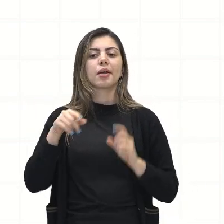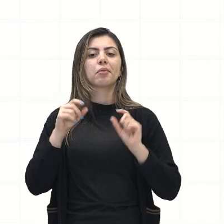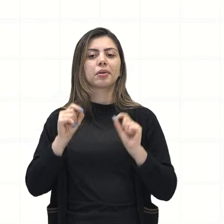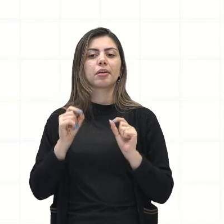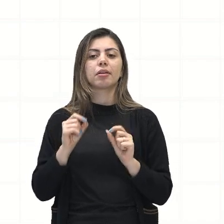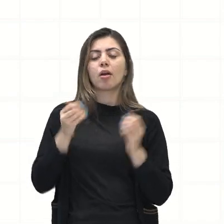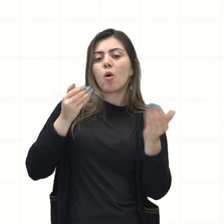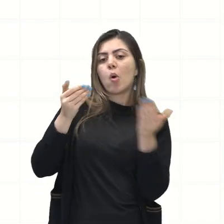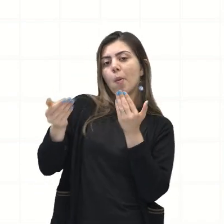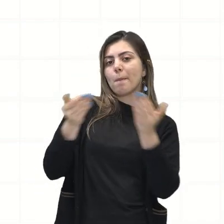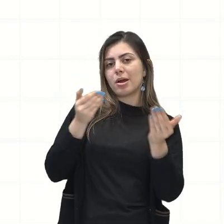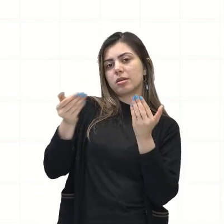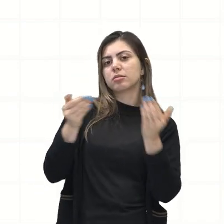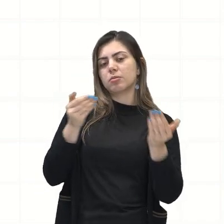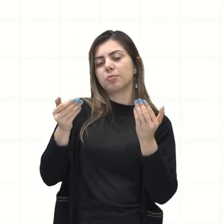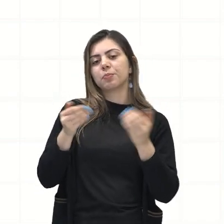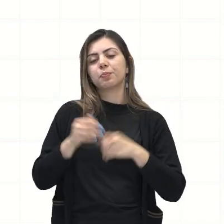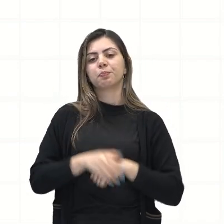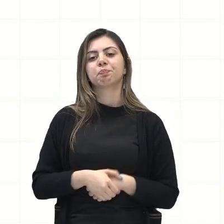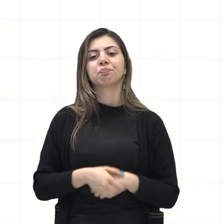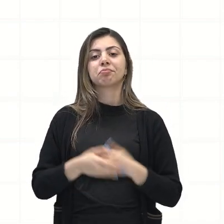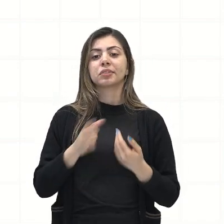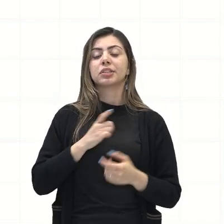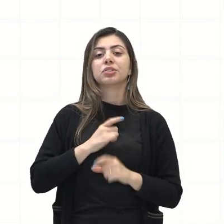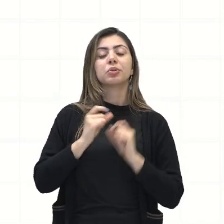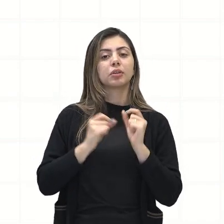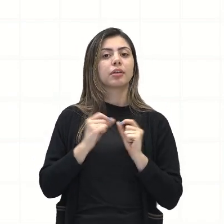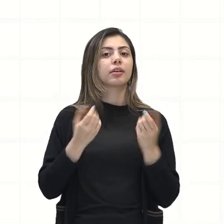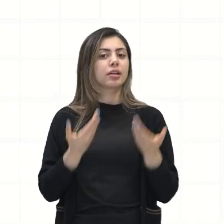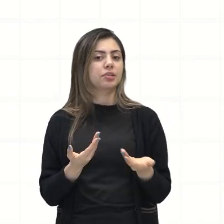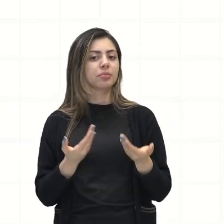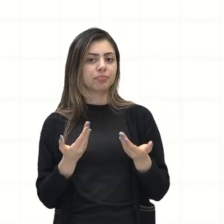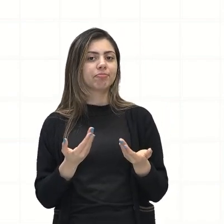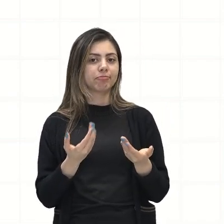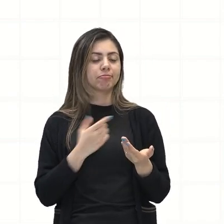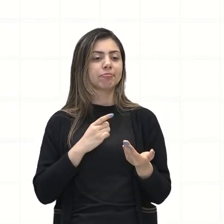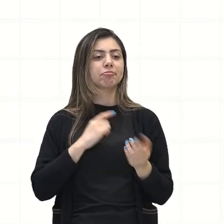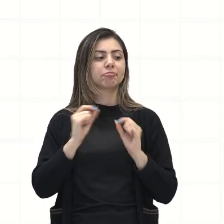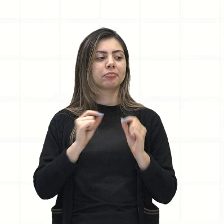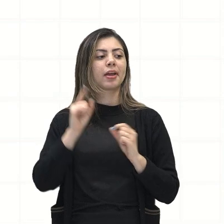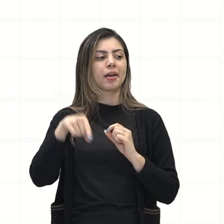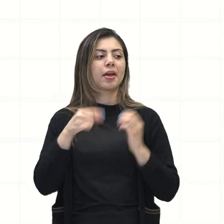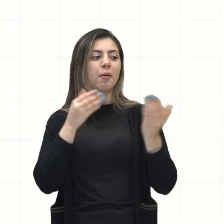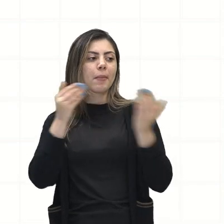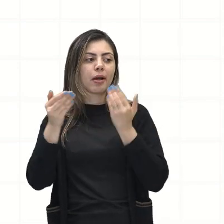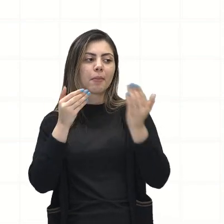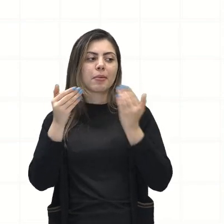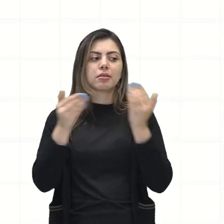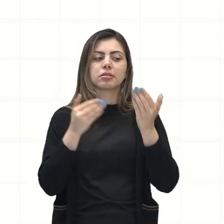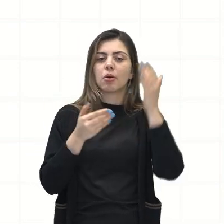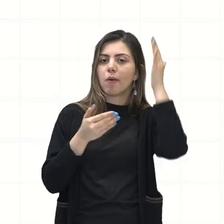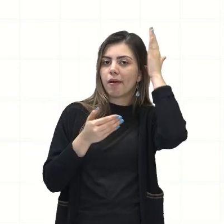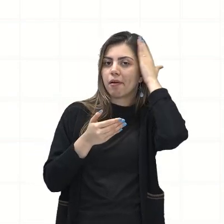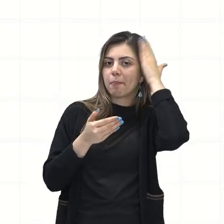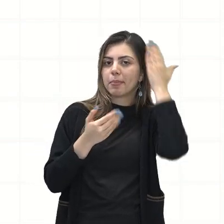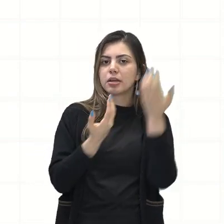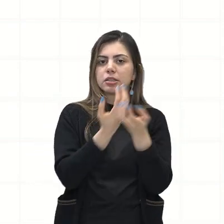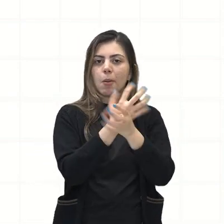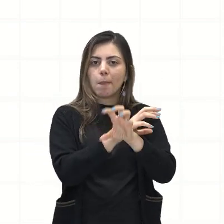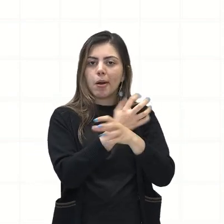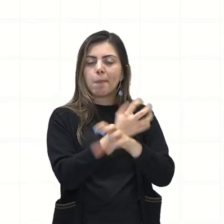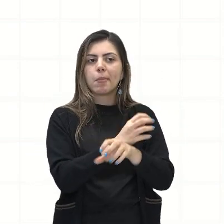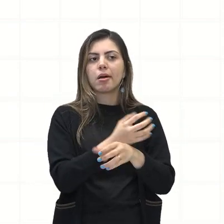comparativo entre um crânio, né, humano com um crânio, né,